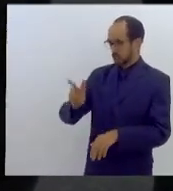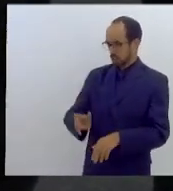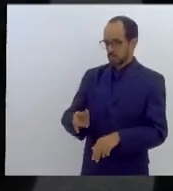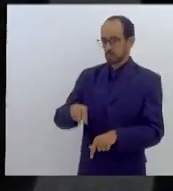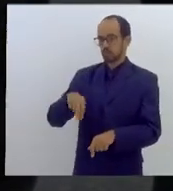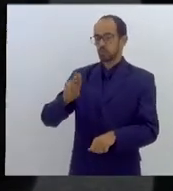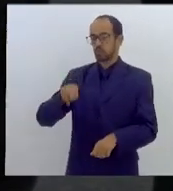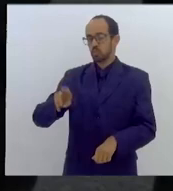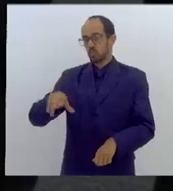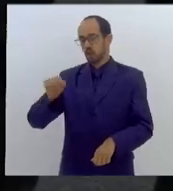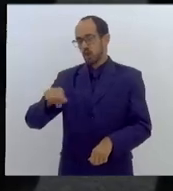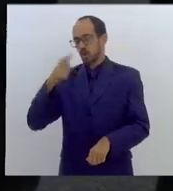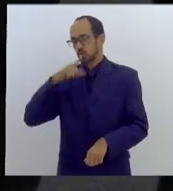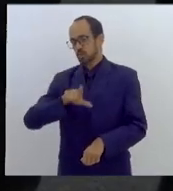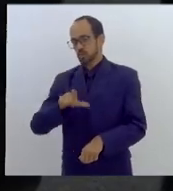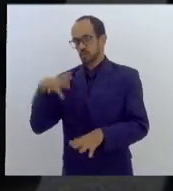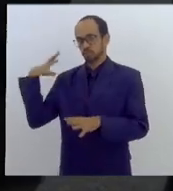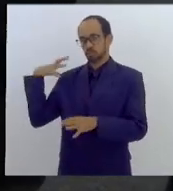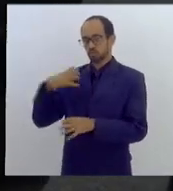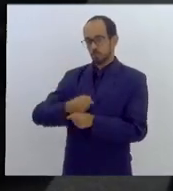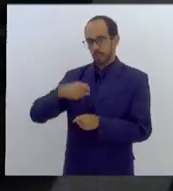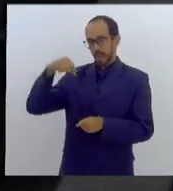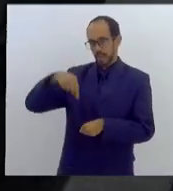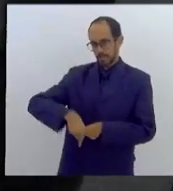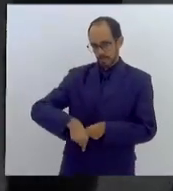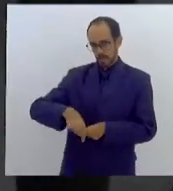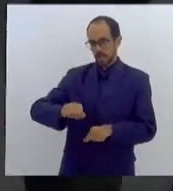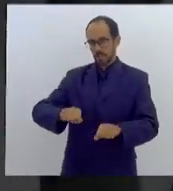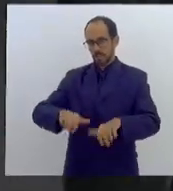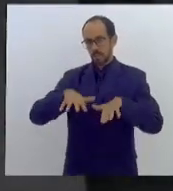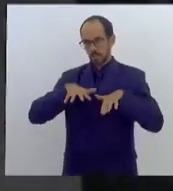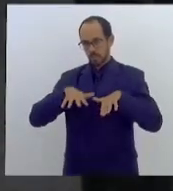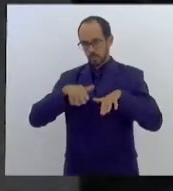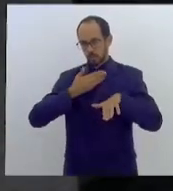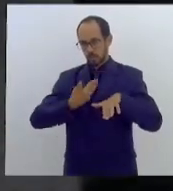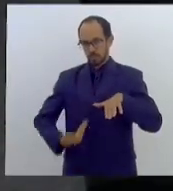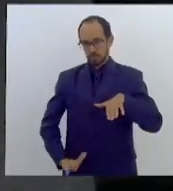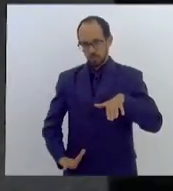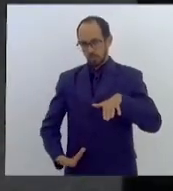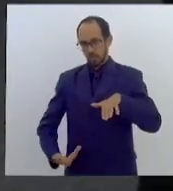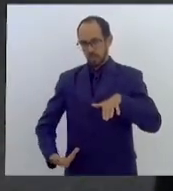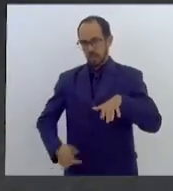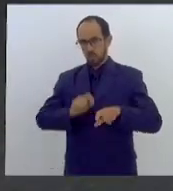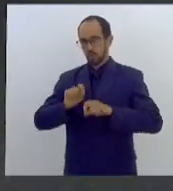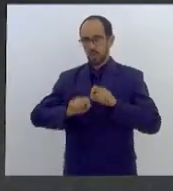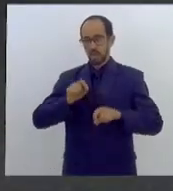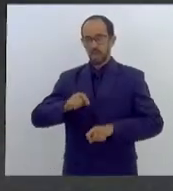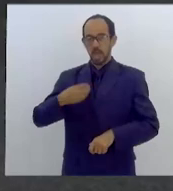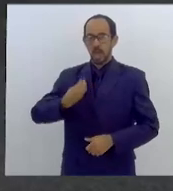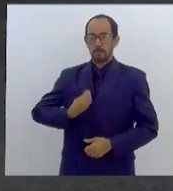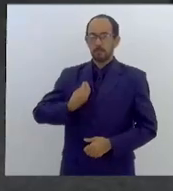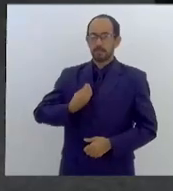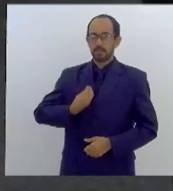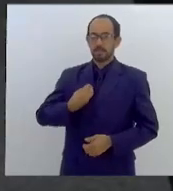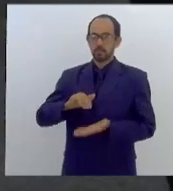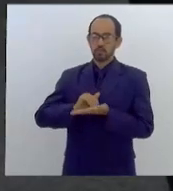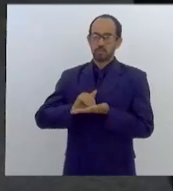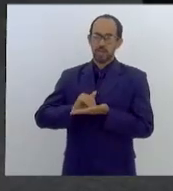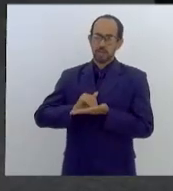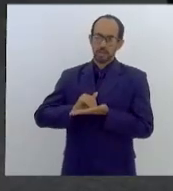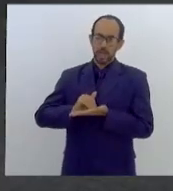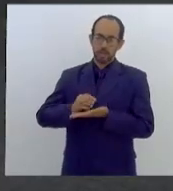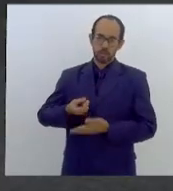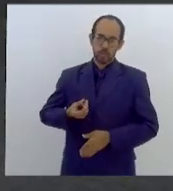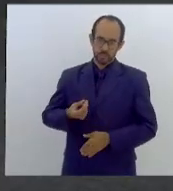conseguimos contar nesta casa, nas audiências públicas, com a presença do secretário de Fazenda em